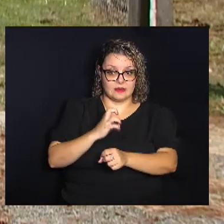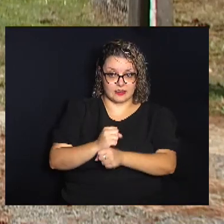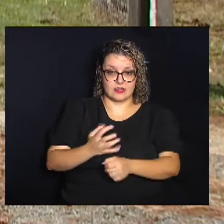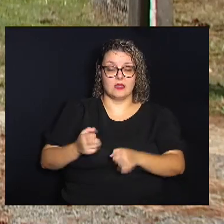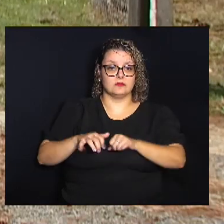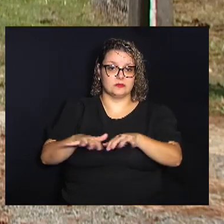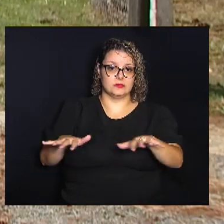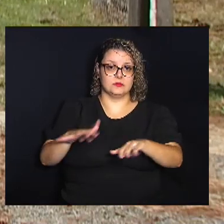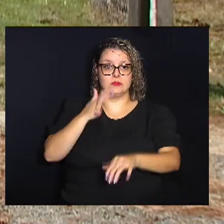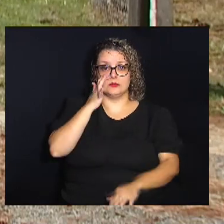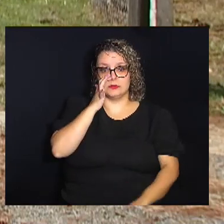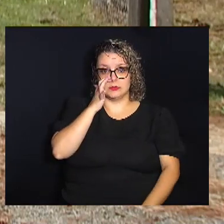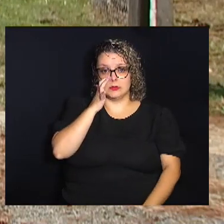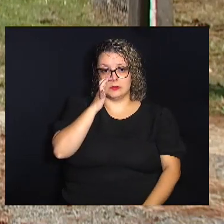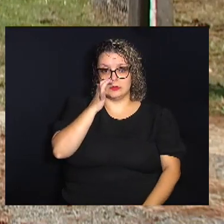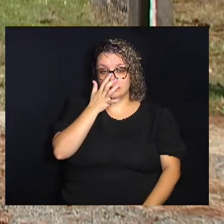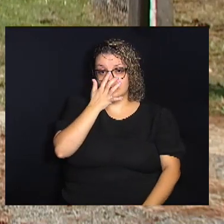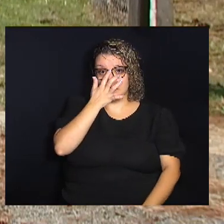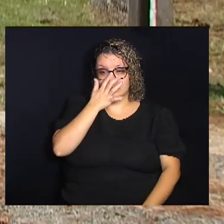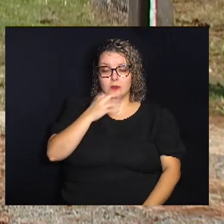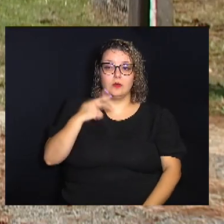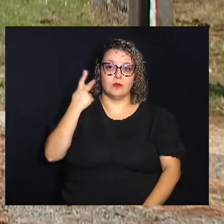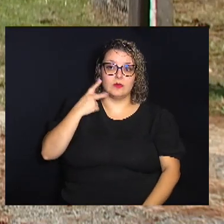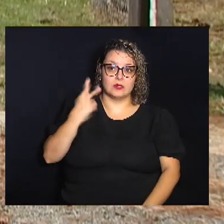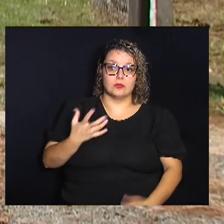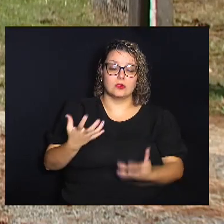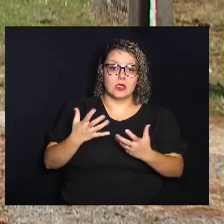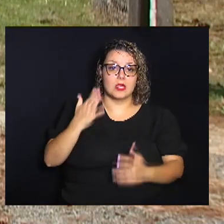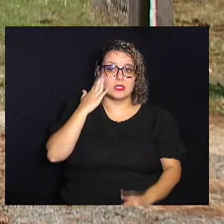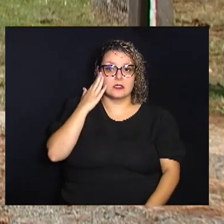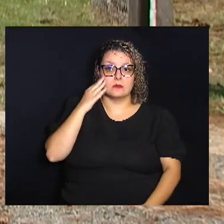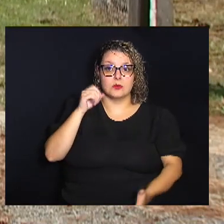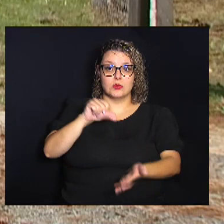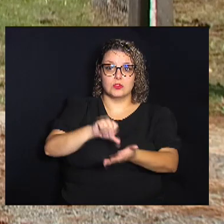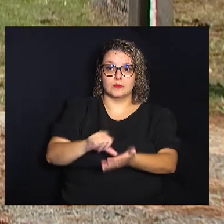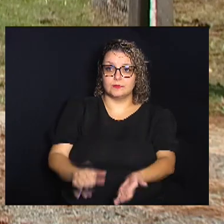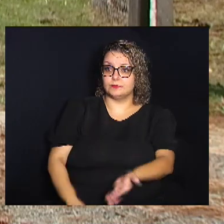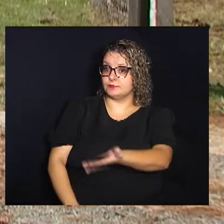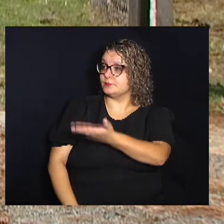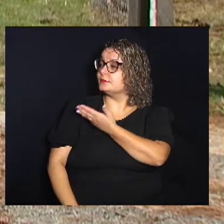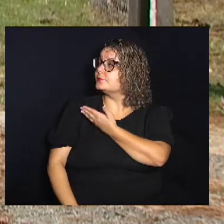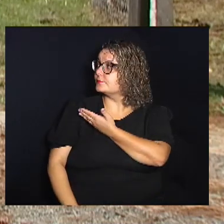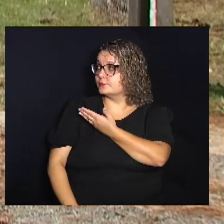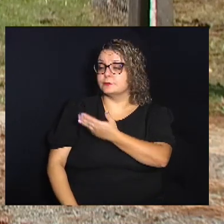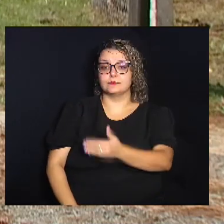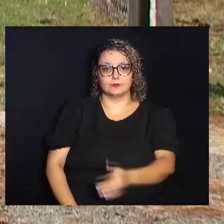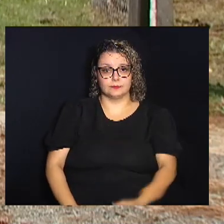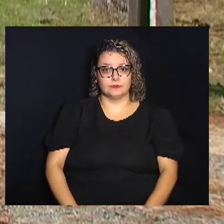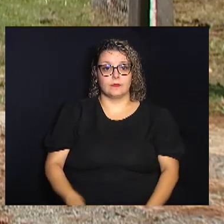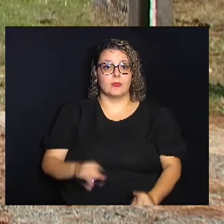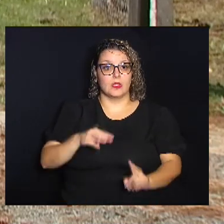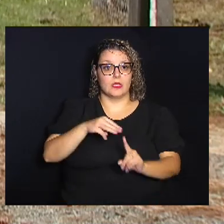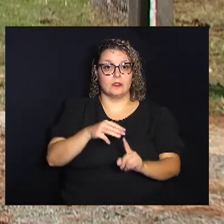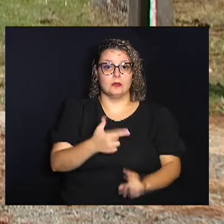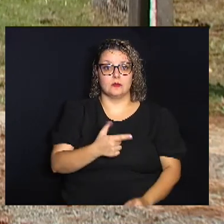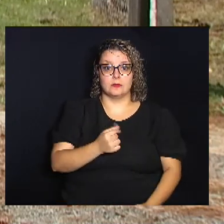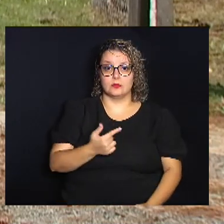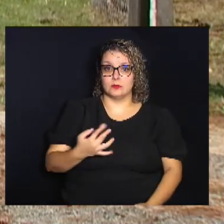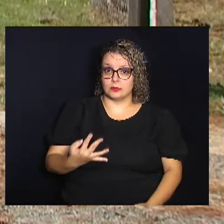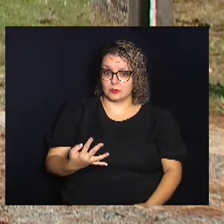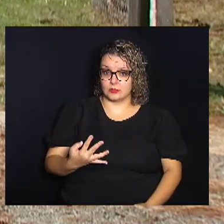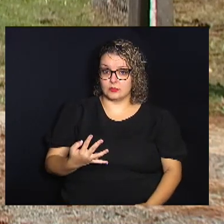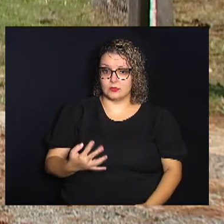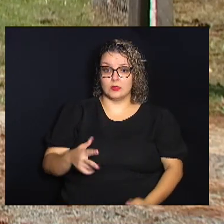documento, o vereador quer saber se a regularização fundiária do núcleo do Recanto dos Dourados 2 está na meta de 2024.